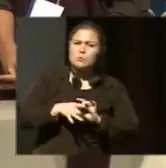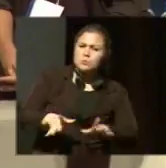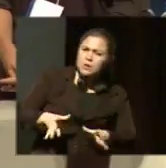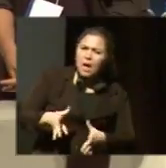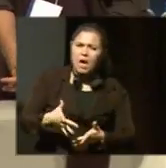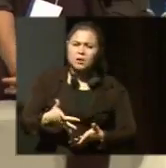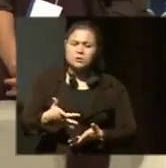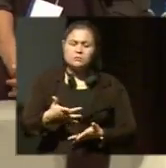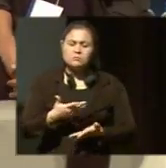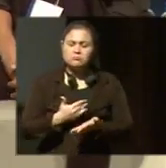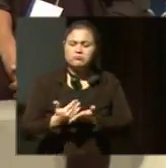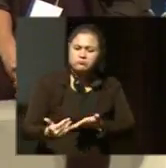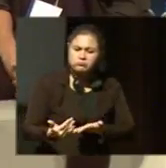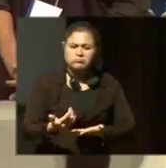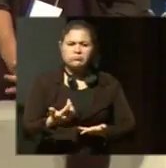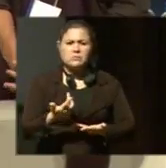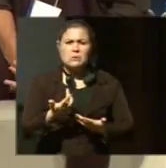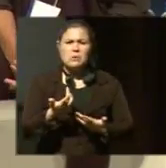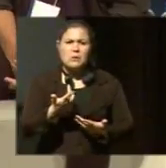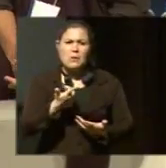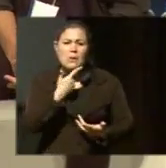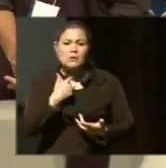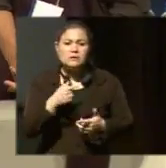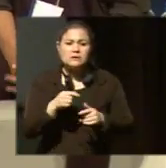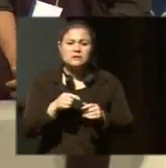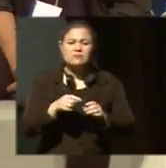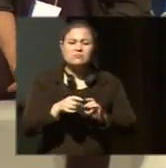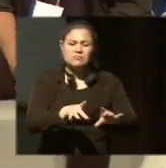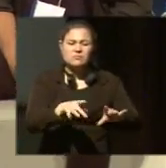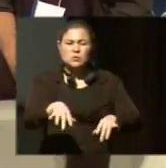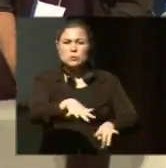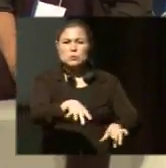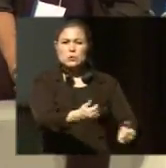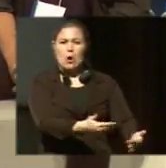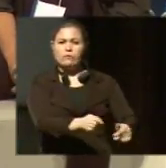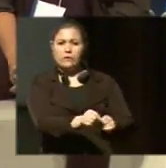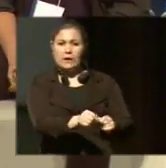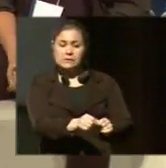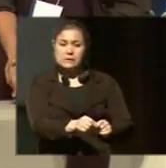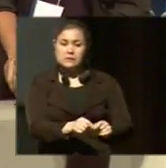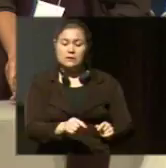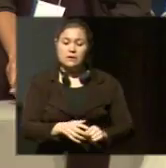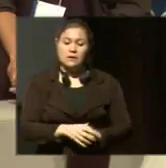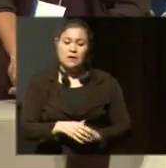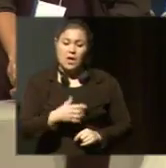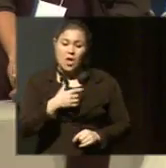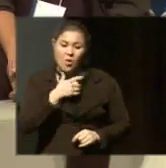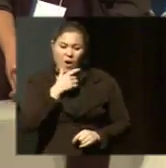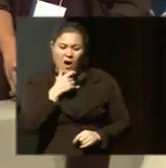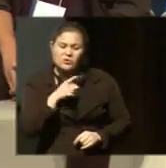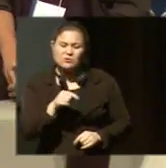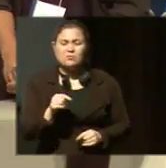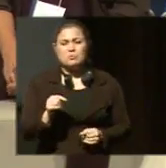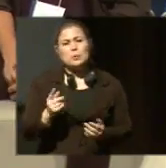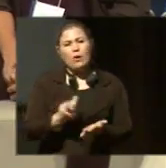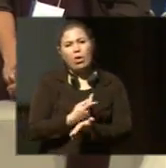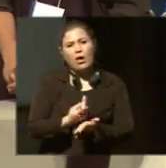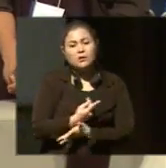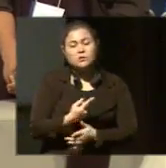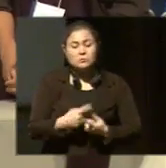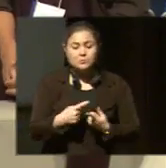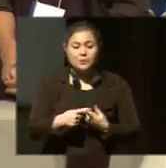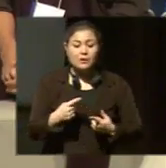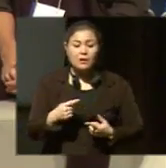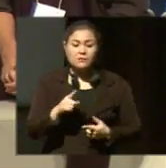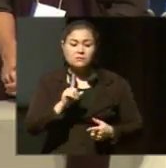de fazer o que os jovens fazem. E eu acho que isso está meio errado, por causa que